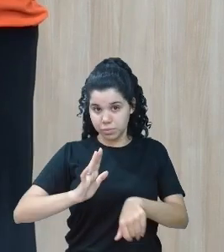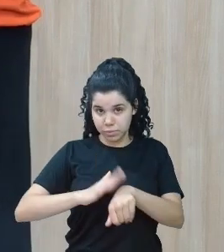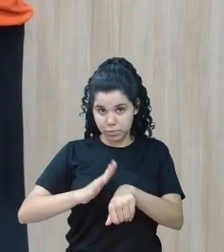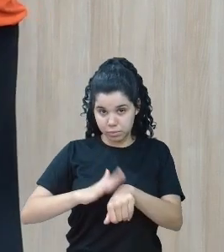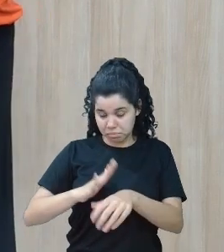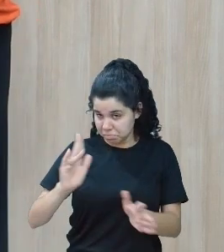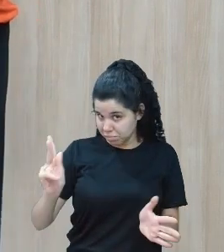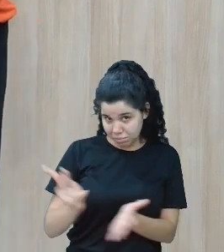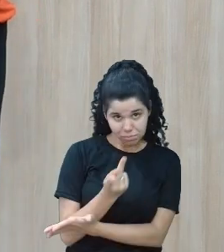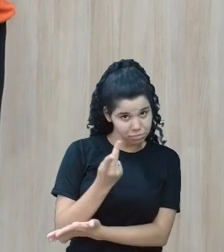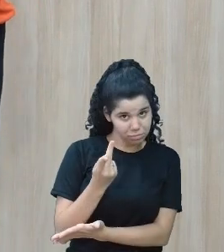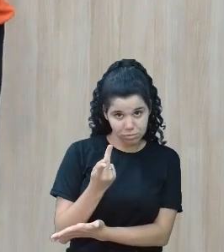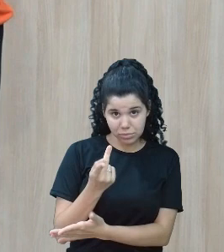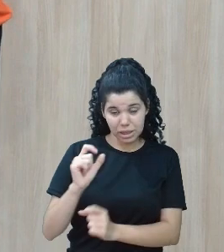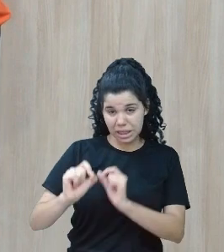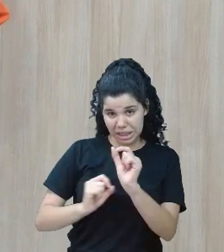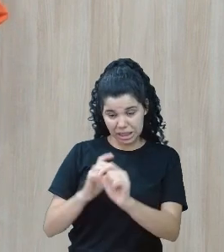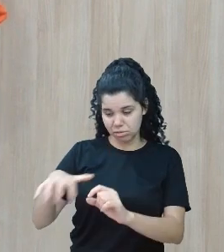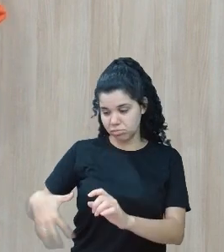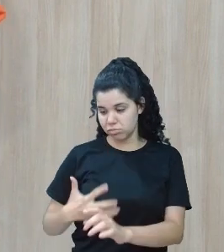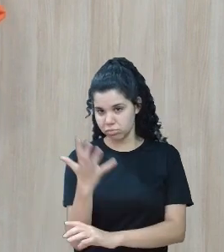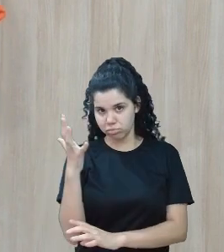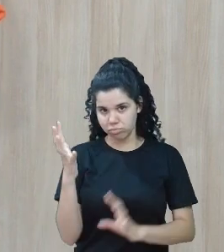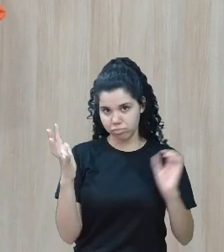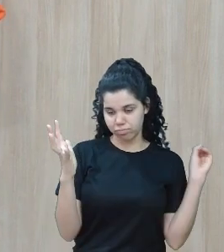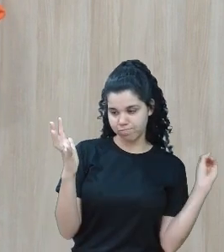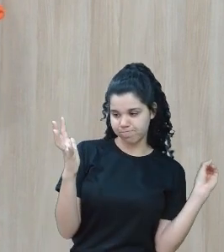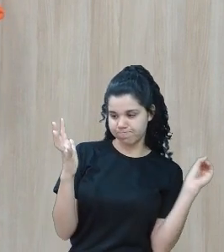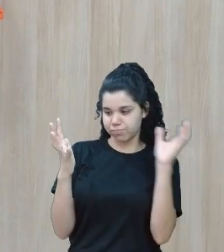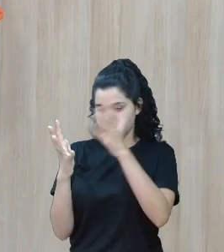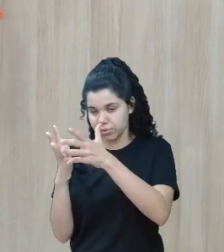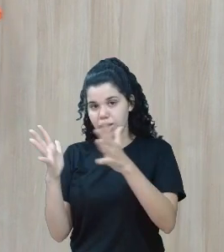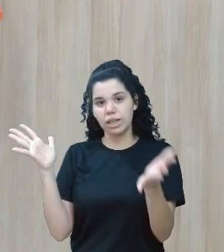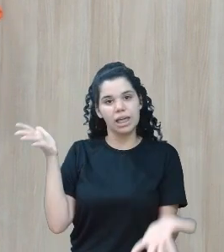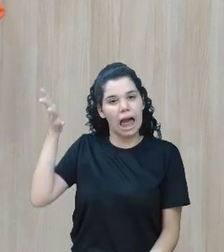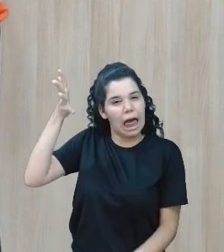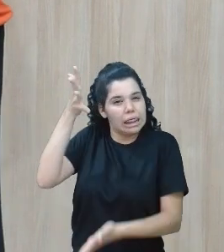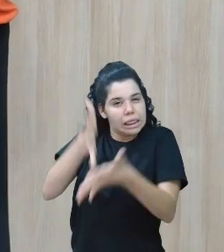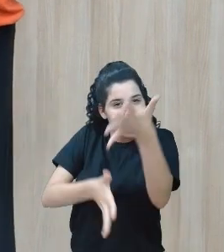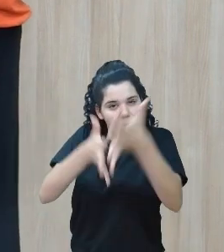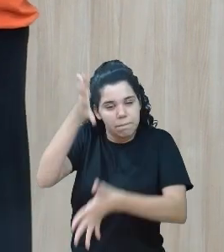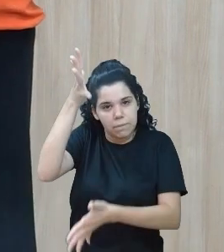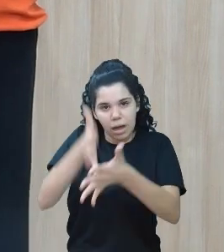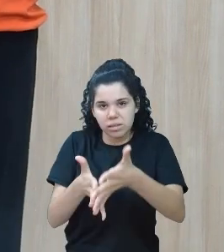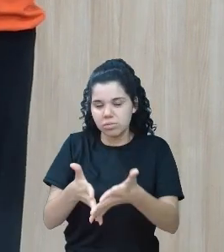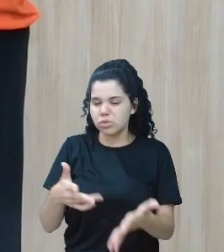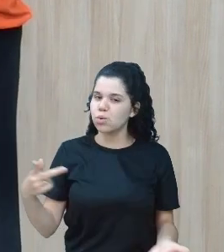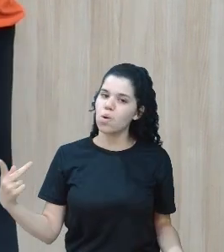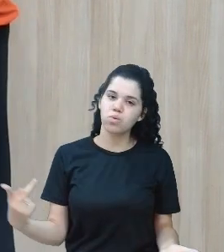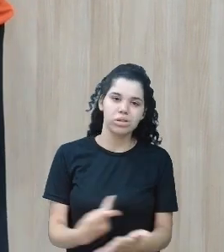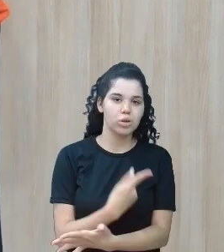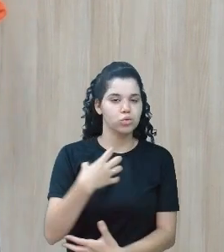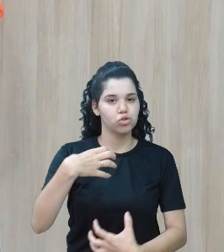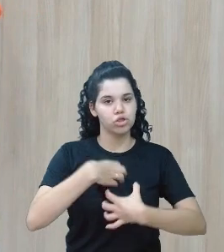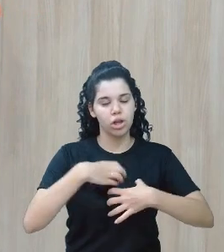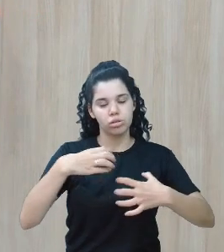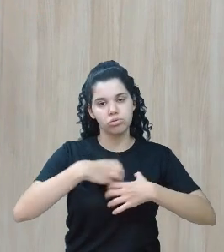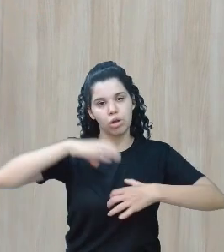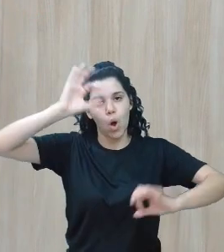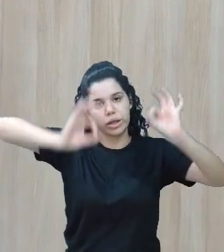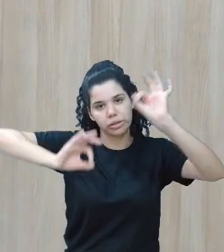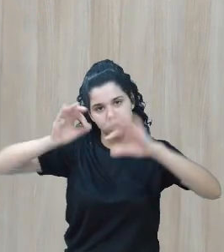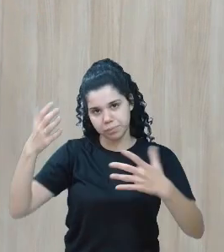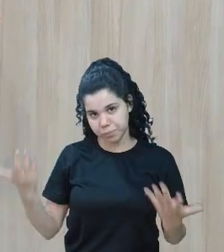não acontece, quando engancha, quando vem o atrapalho, as coisas não saem do jeito que se